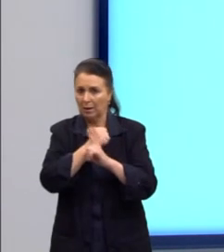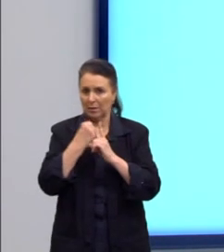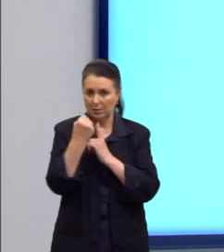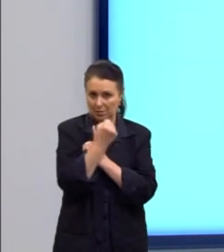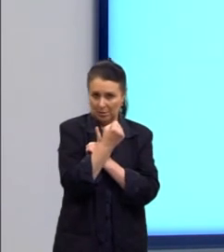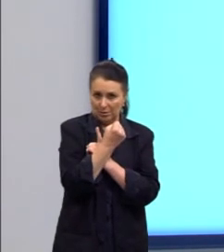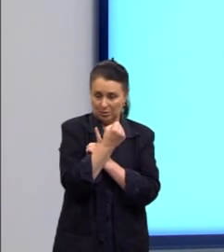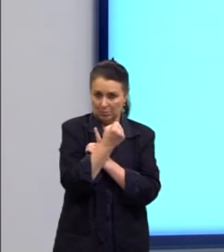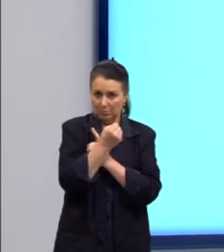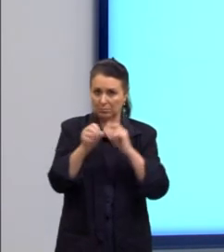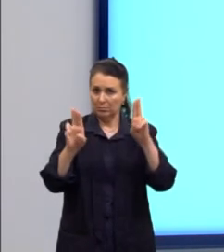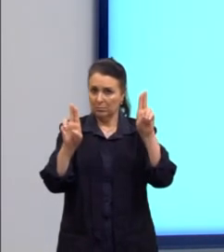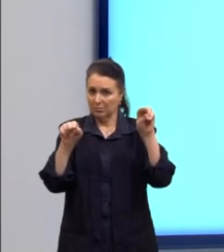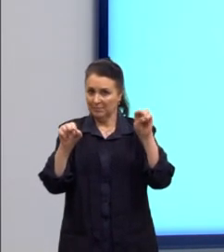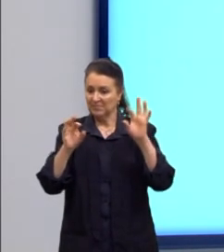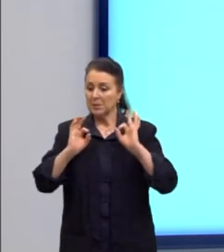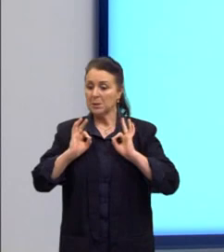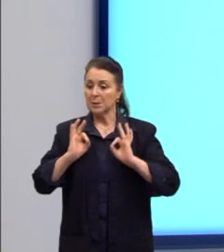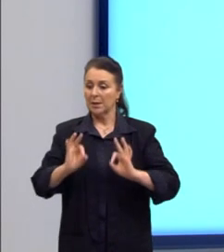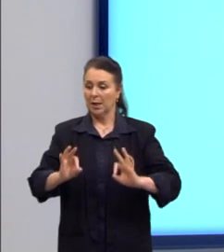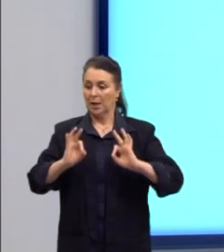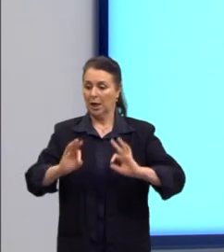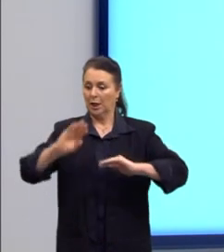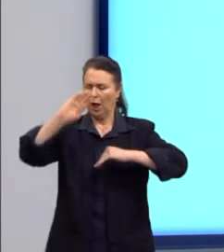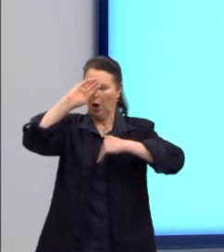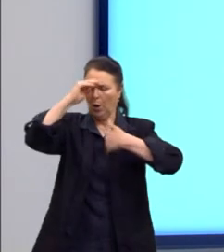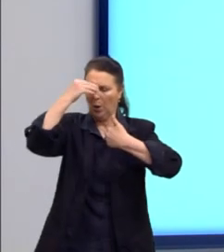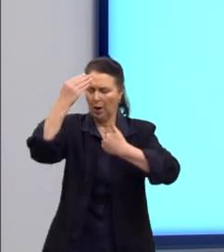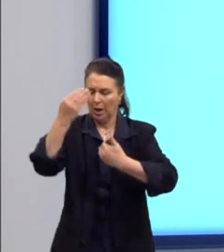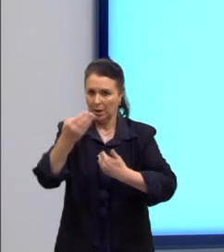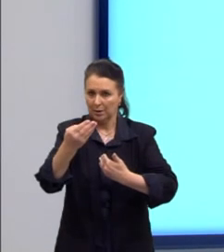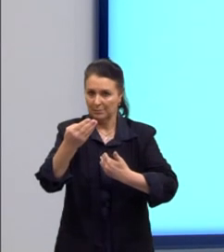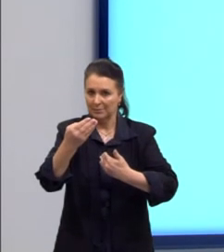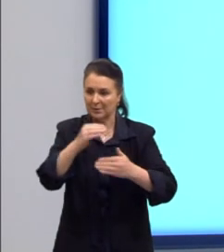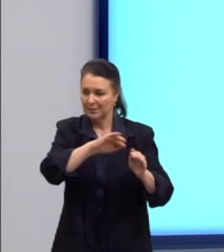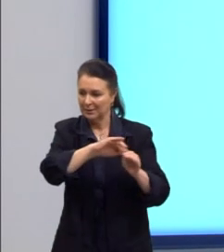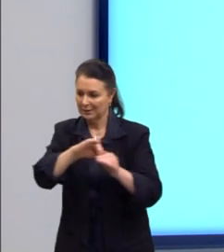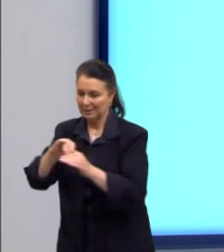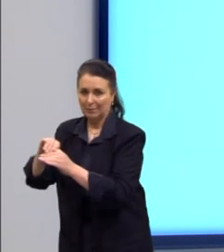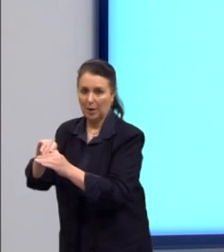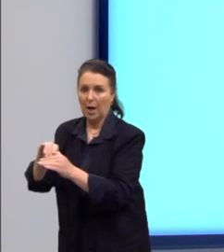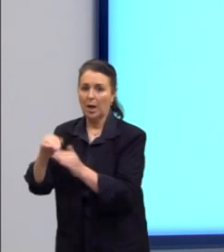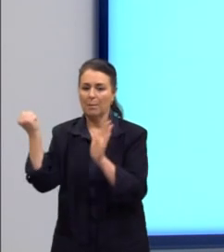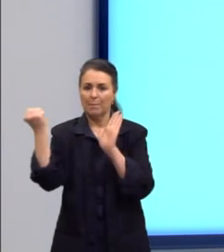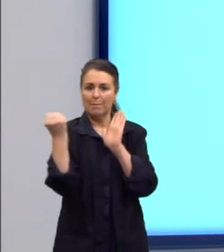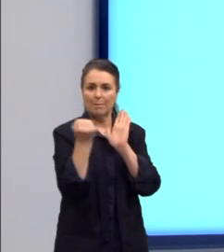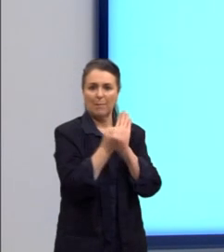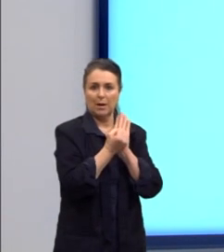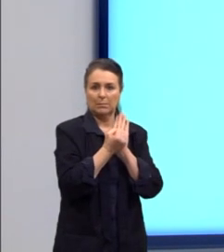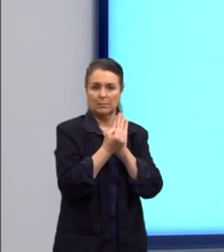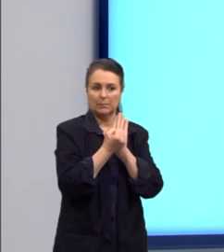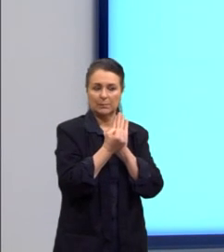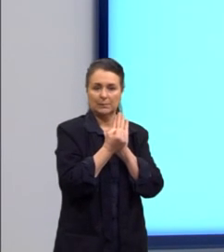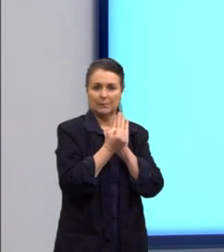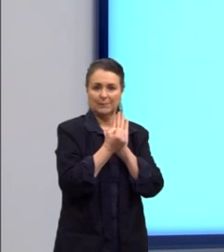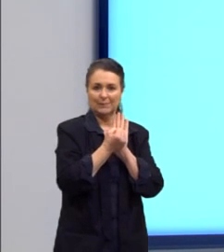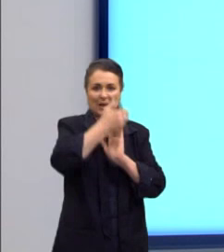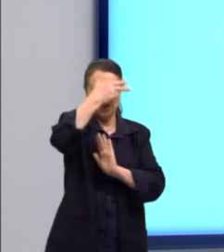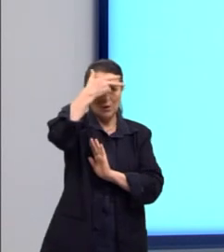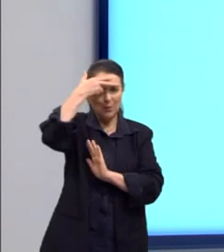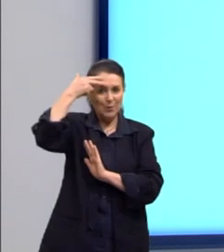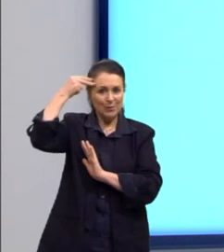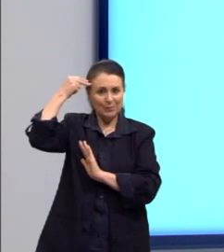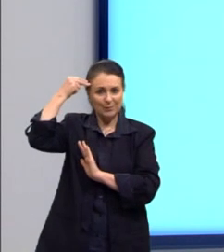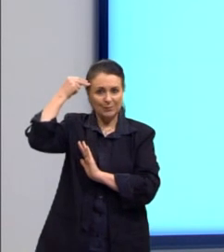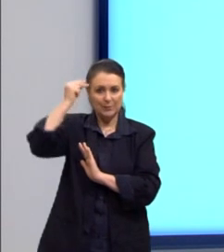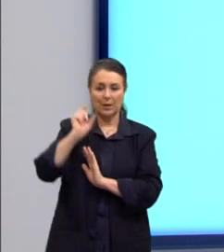entre aspas correta e honrada eram marcadas e isso era a definição de estigma essa